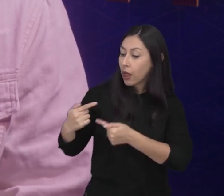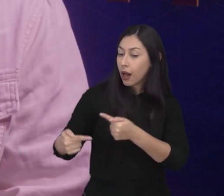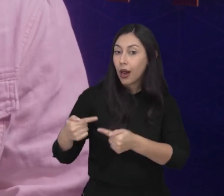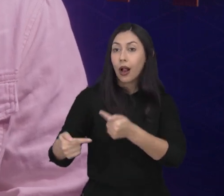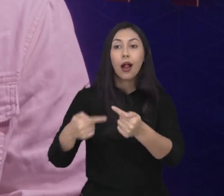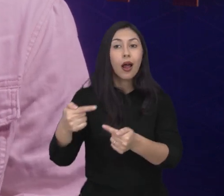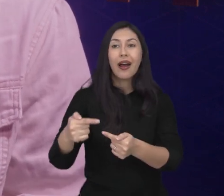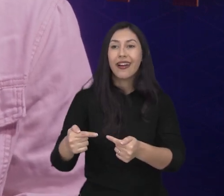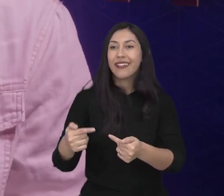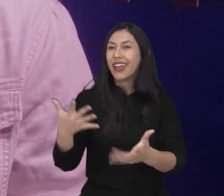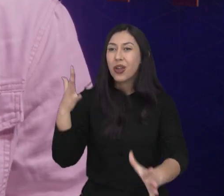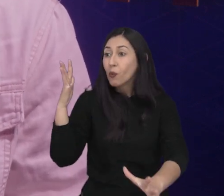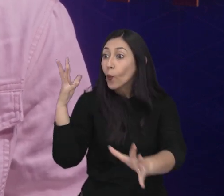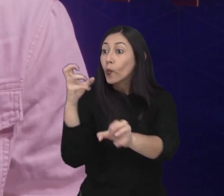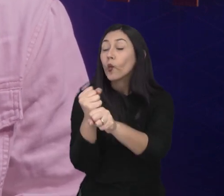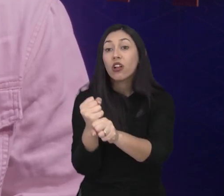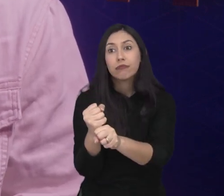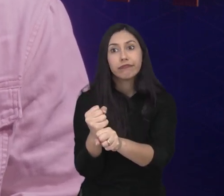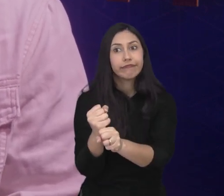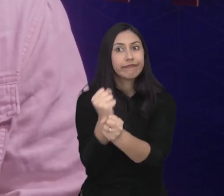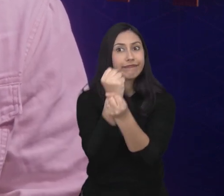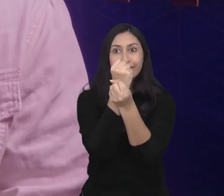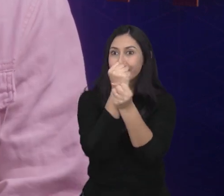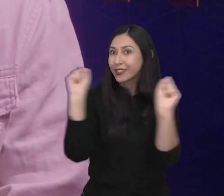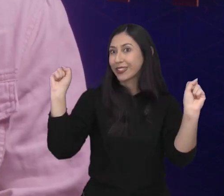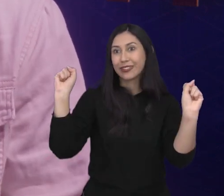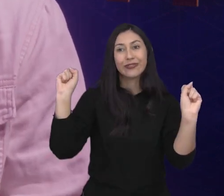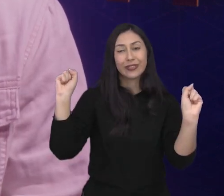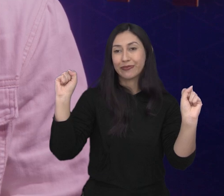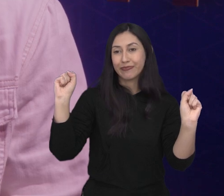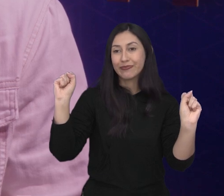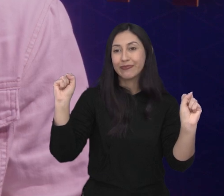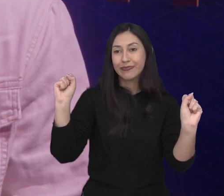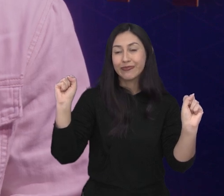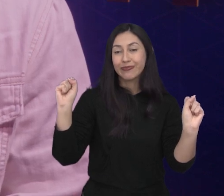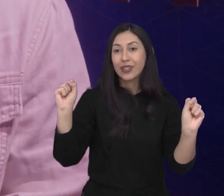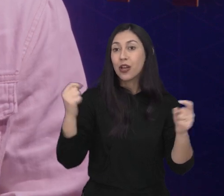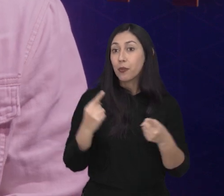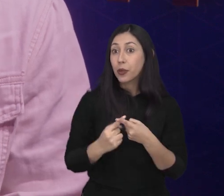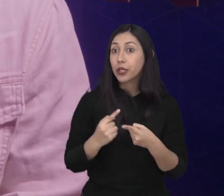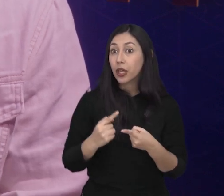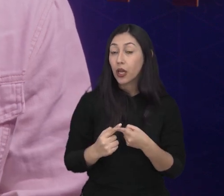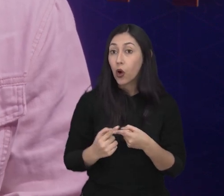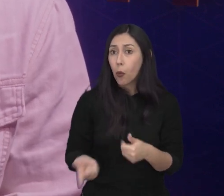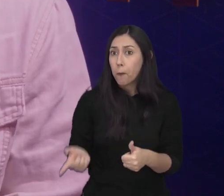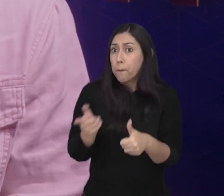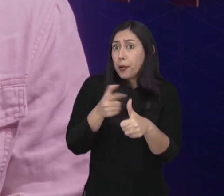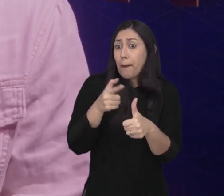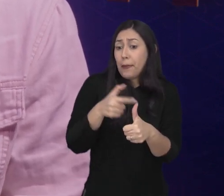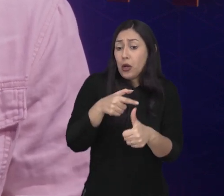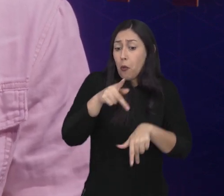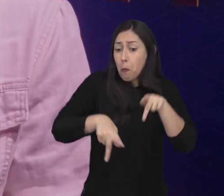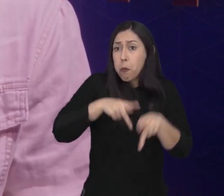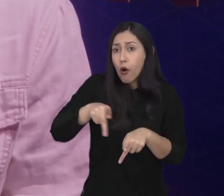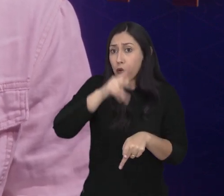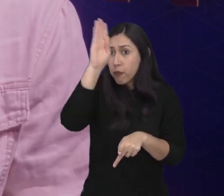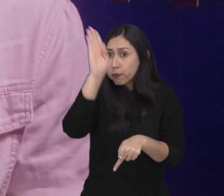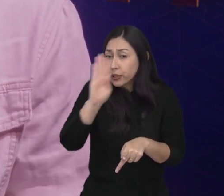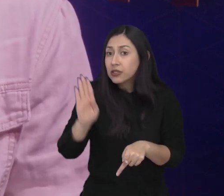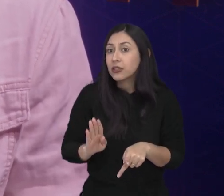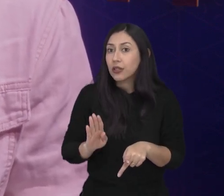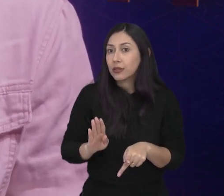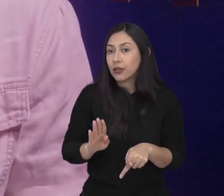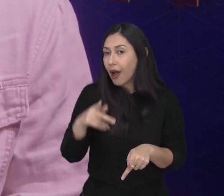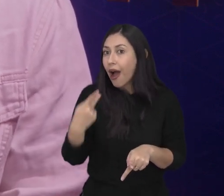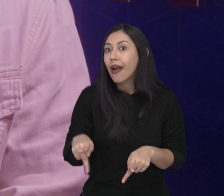é incontável, porque, como a Vicky falou, os povos originários